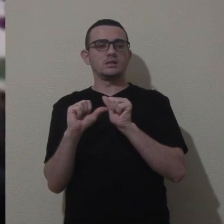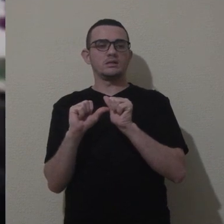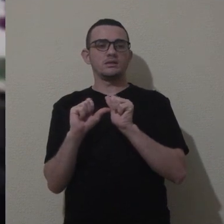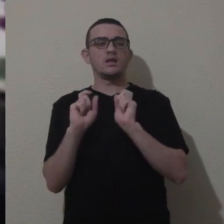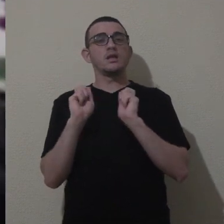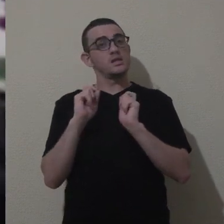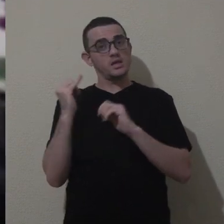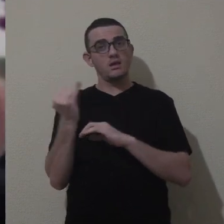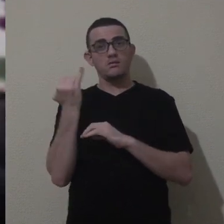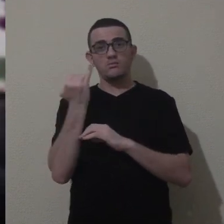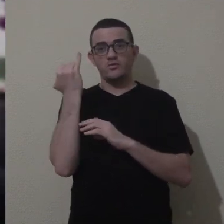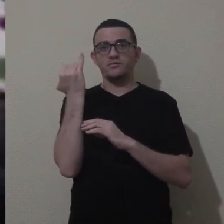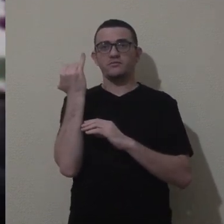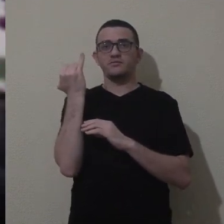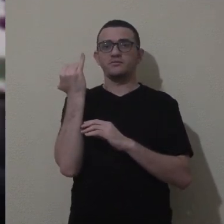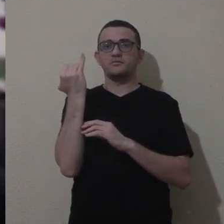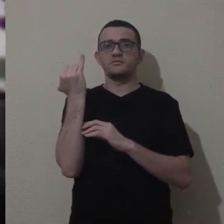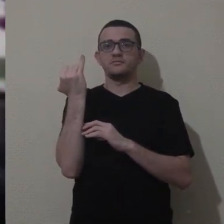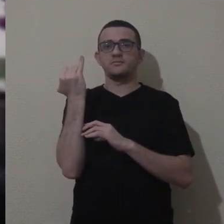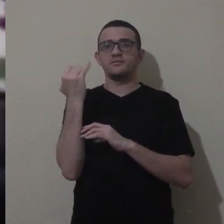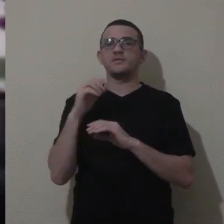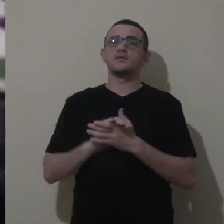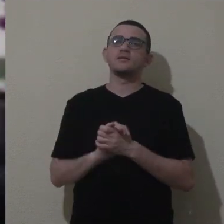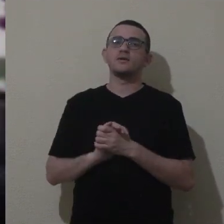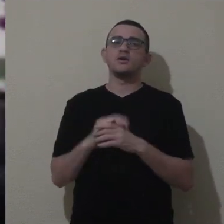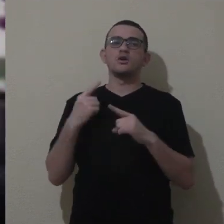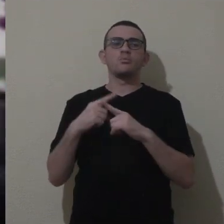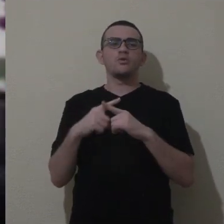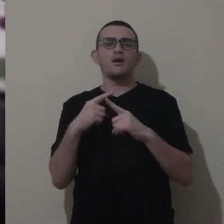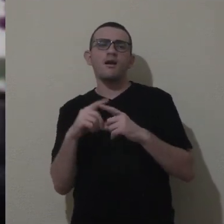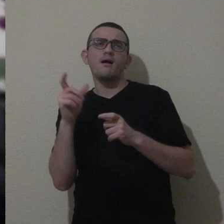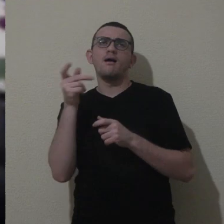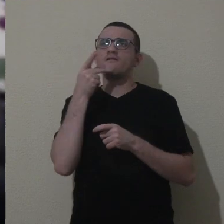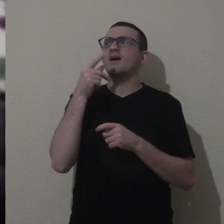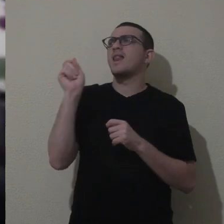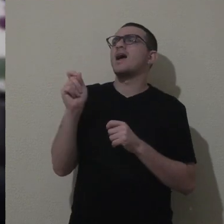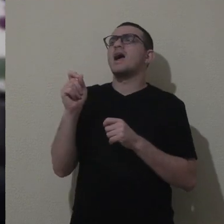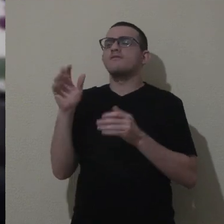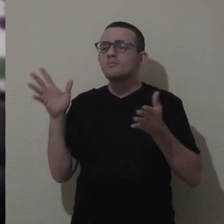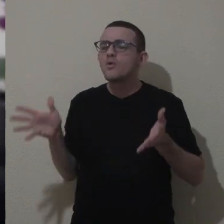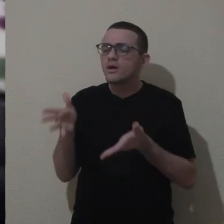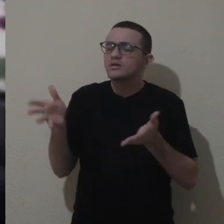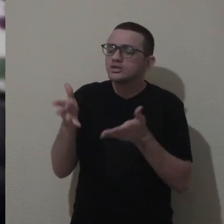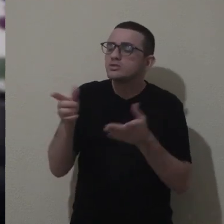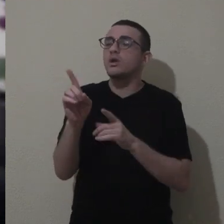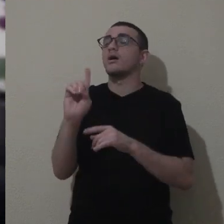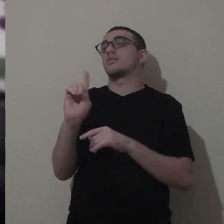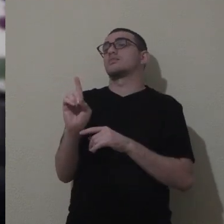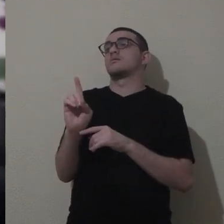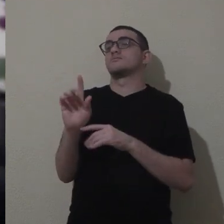Então, esse é um ponto importante, né? Então, porque o pessoal tenta fazer, vamos colocar estímulo,